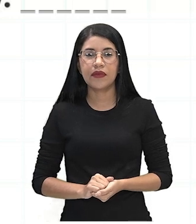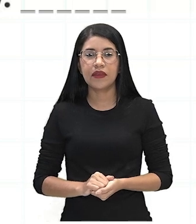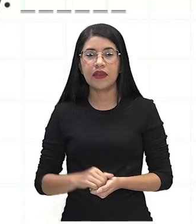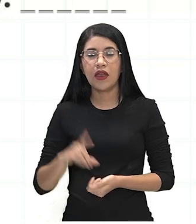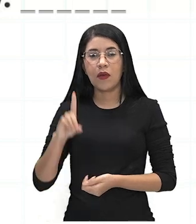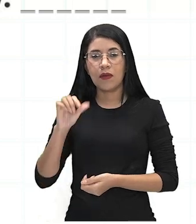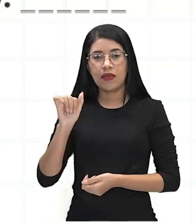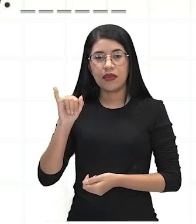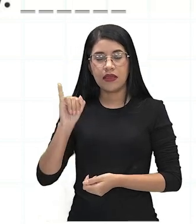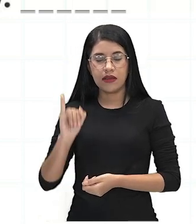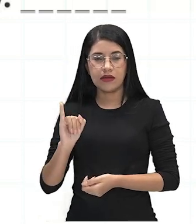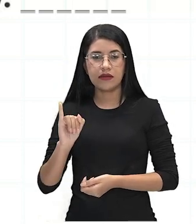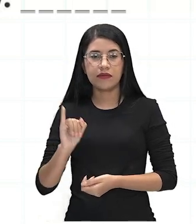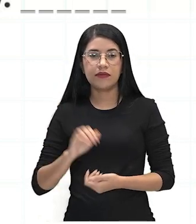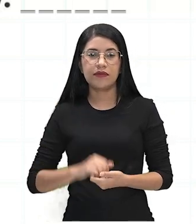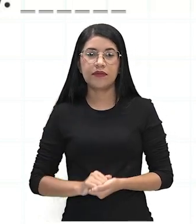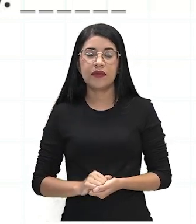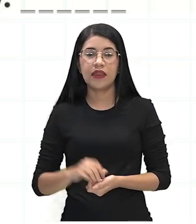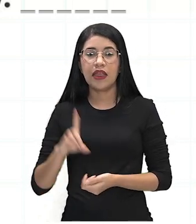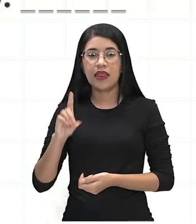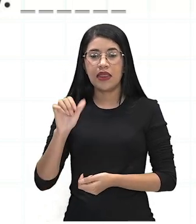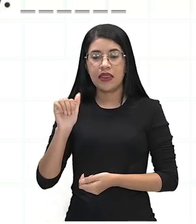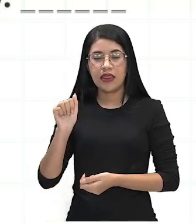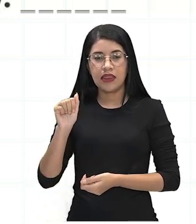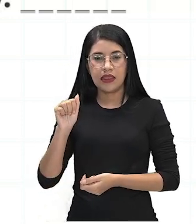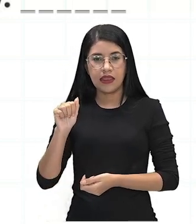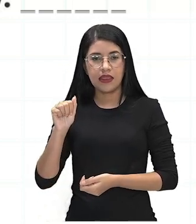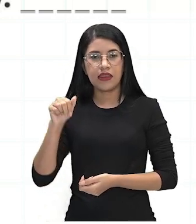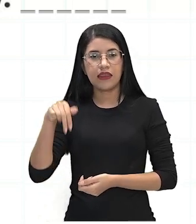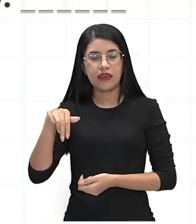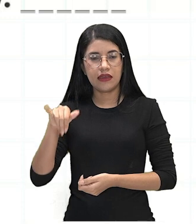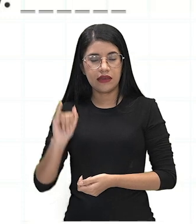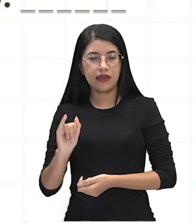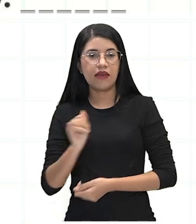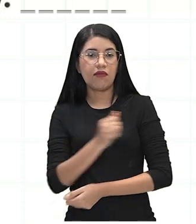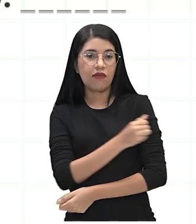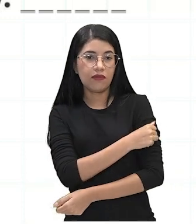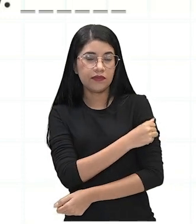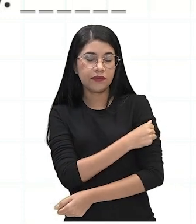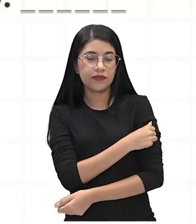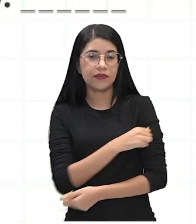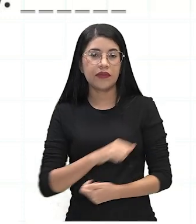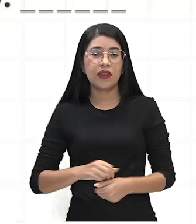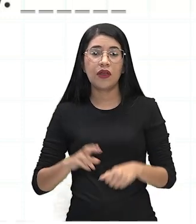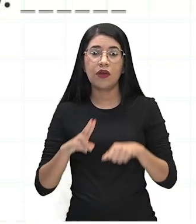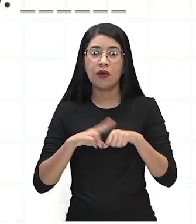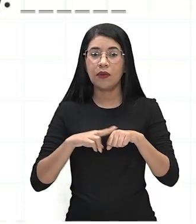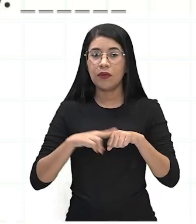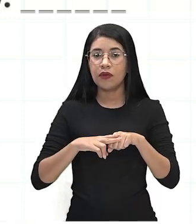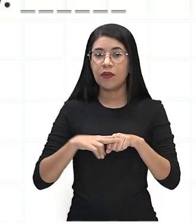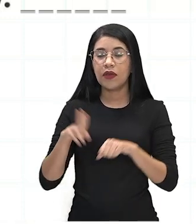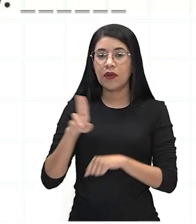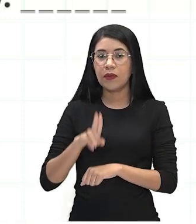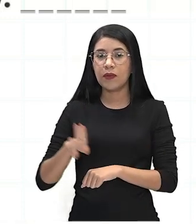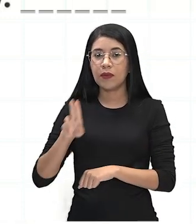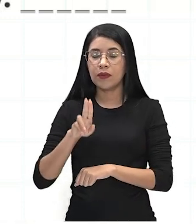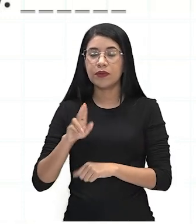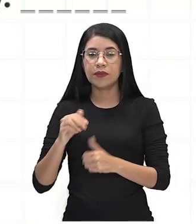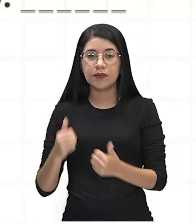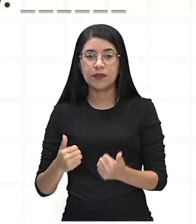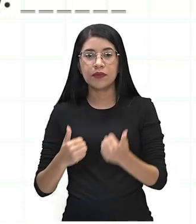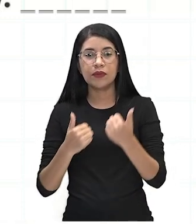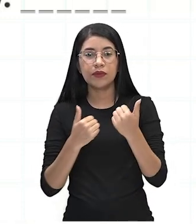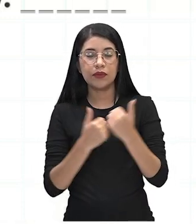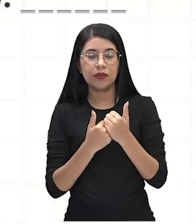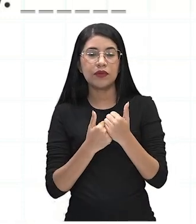a student. Então, Dani é uma estudante. O pronome que eu utilizaria